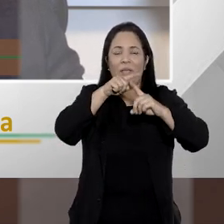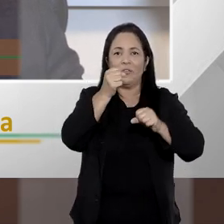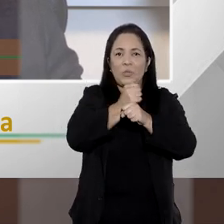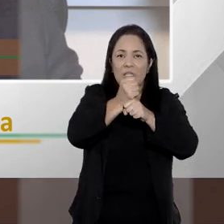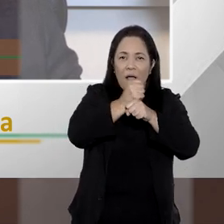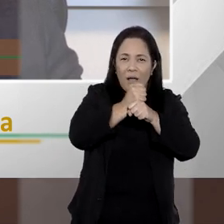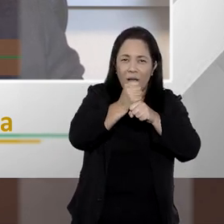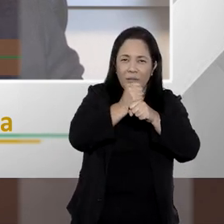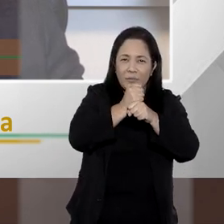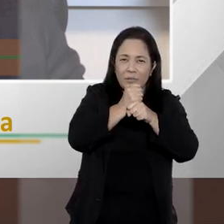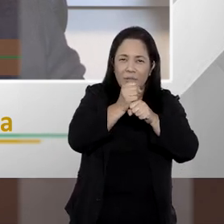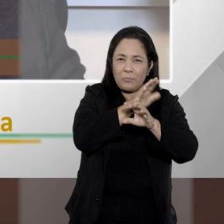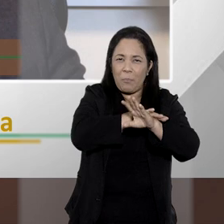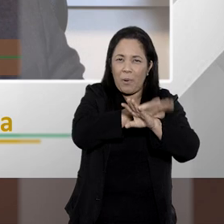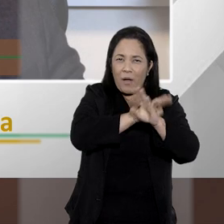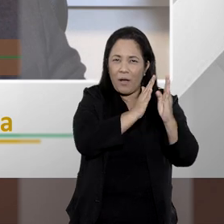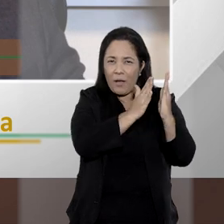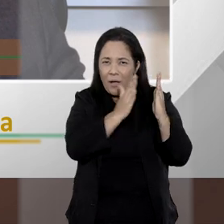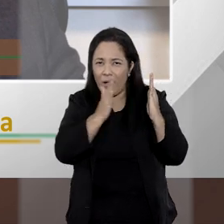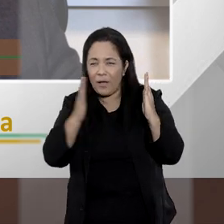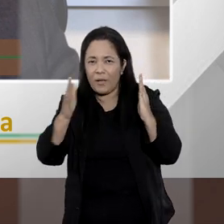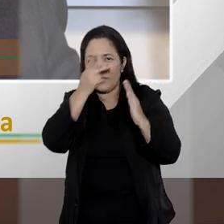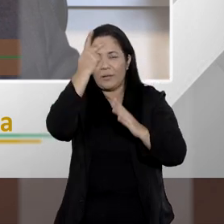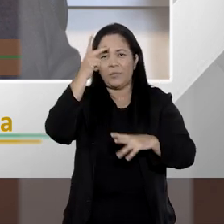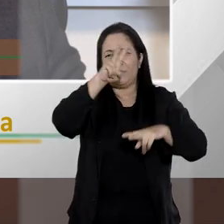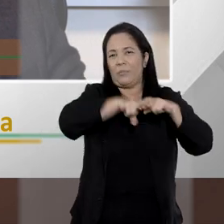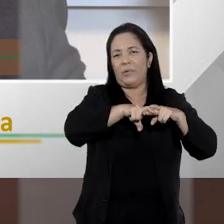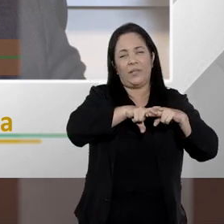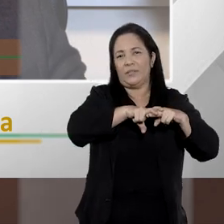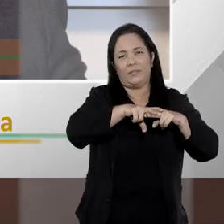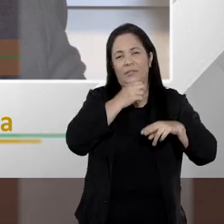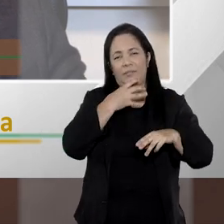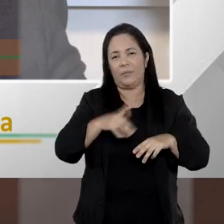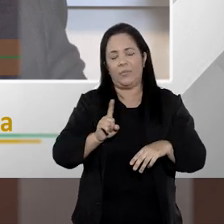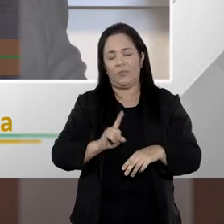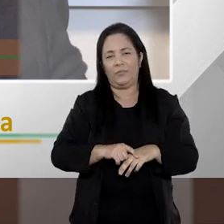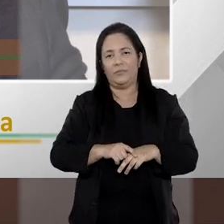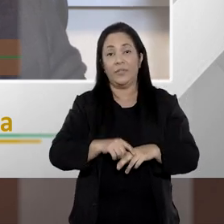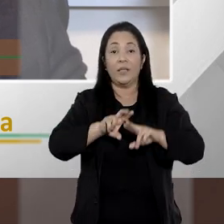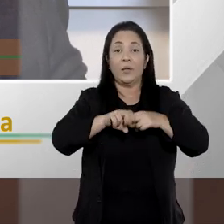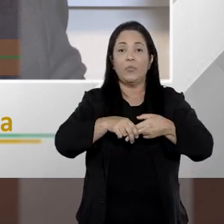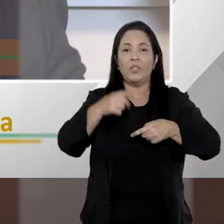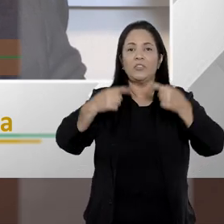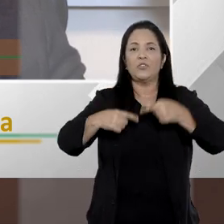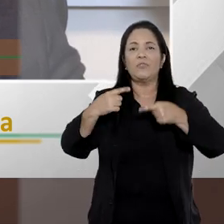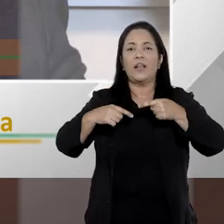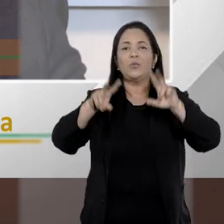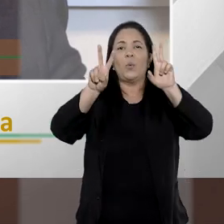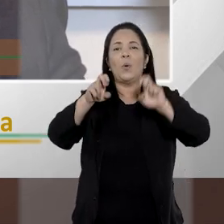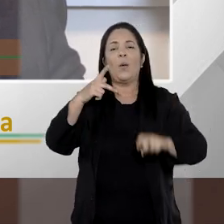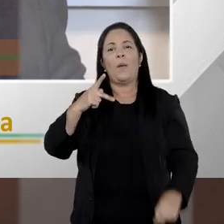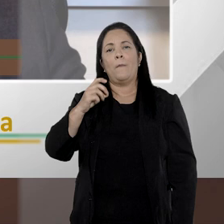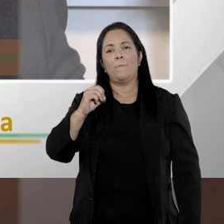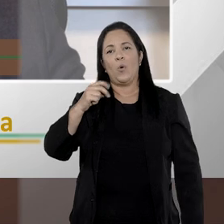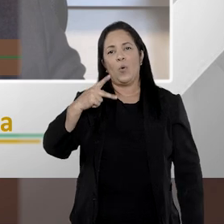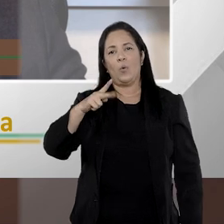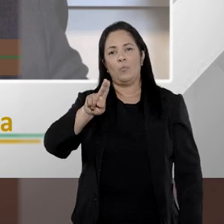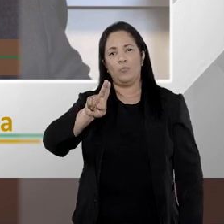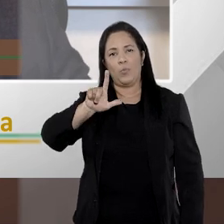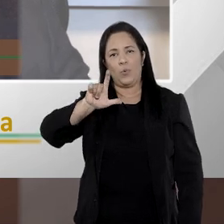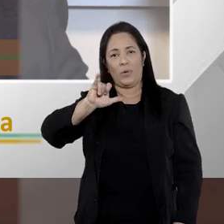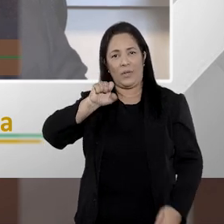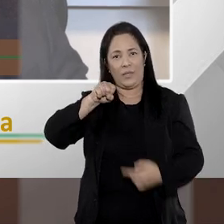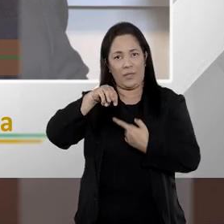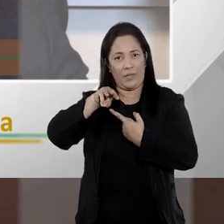de benefícios para a execução penal. Aliás, isso faz parte de um discurso que se vale do chamado populismo penal e que visa